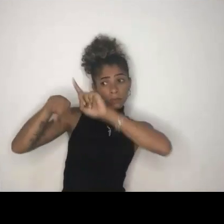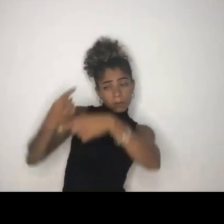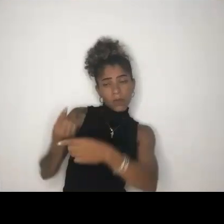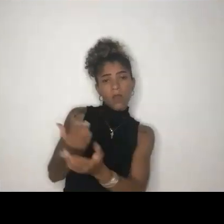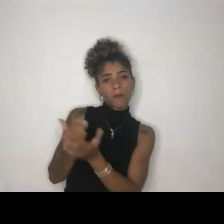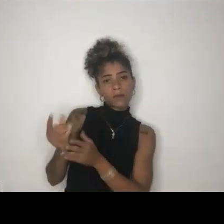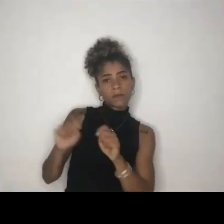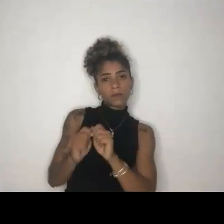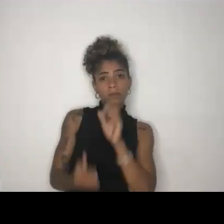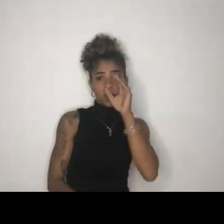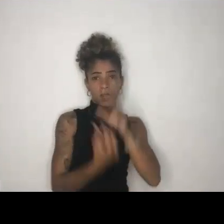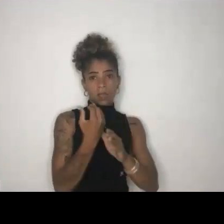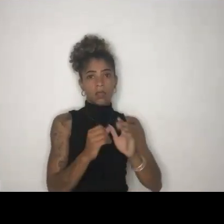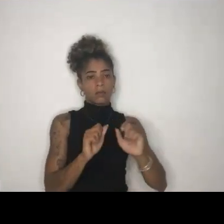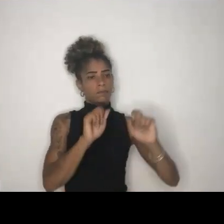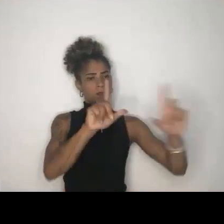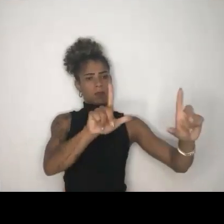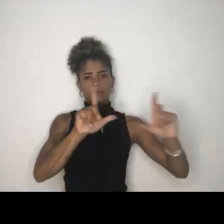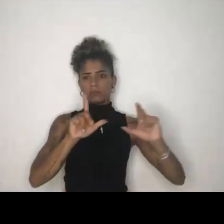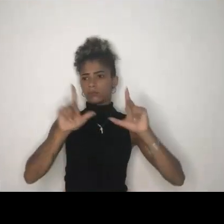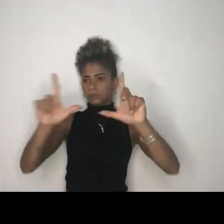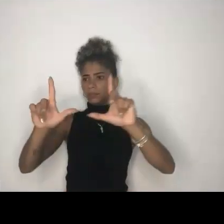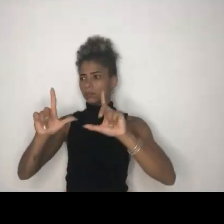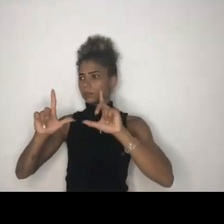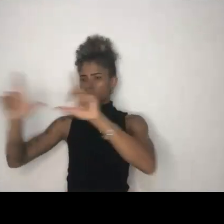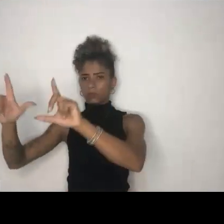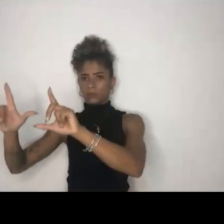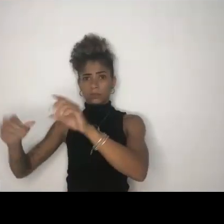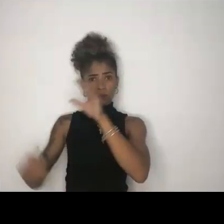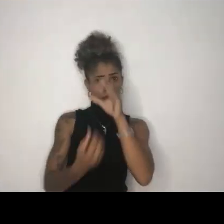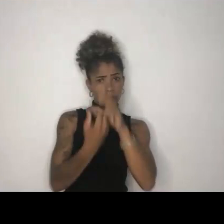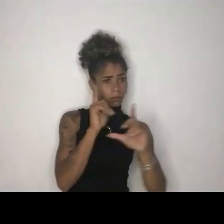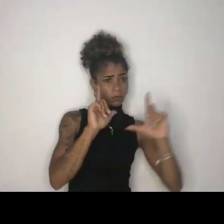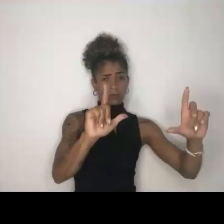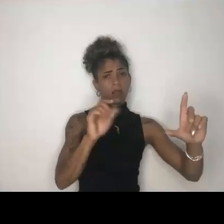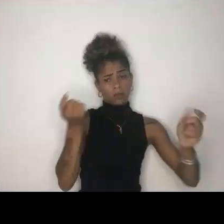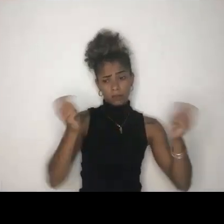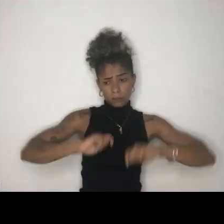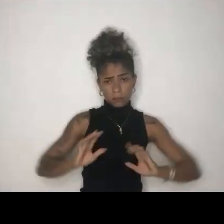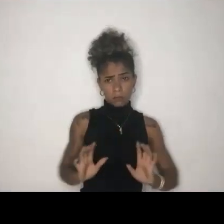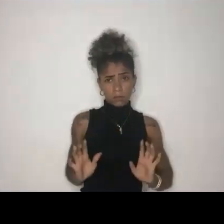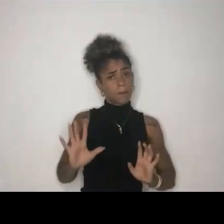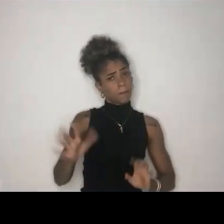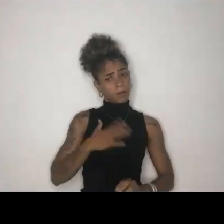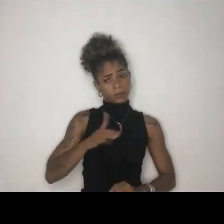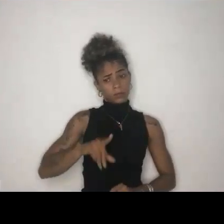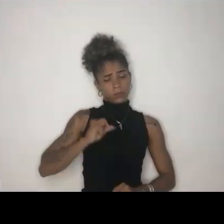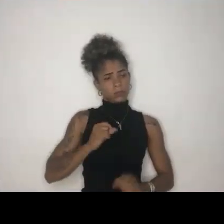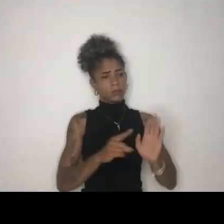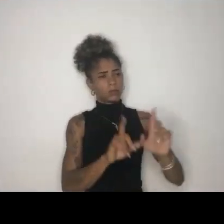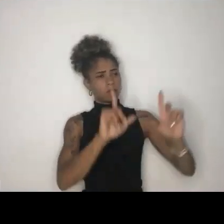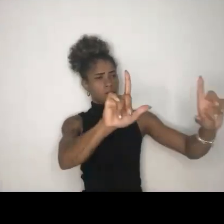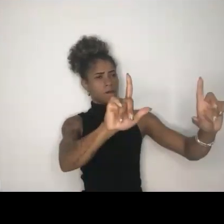os layouts então eu tô mostrando para vocês que fazer um layout de cara eu poderia fazer mas eu escolhi fazer um